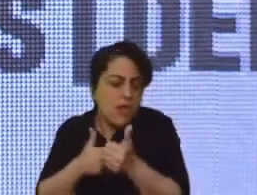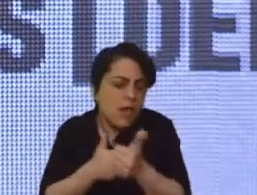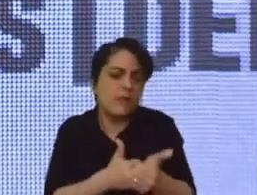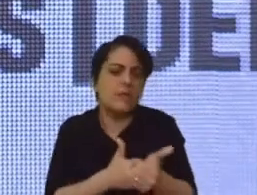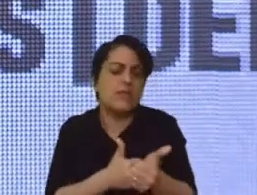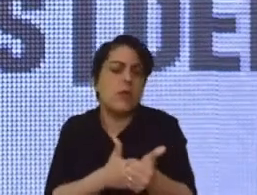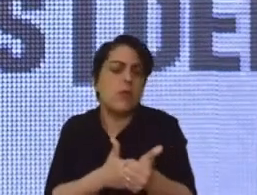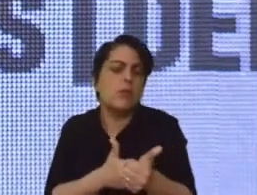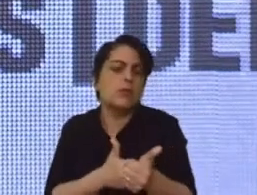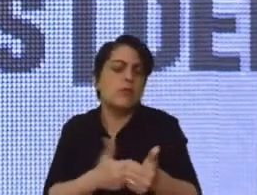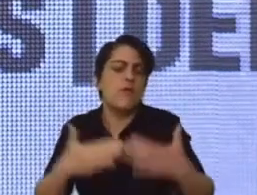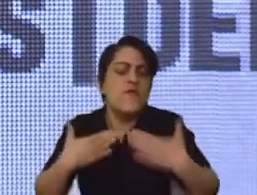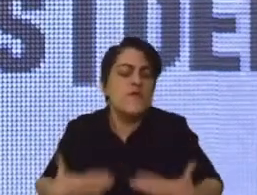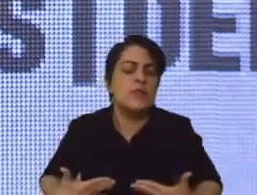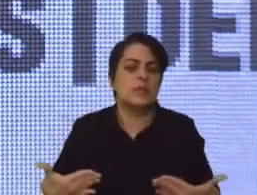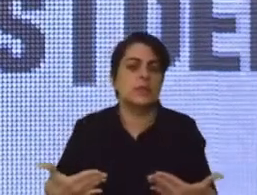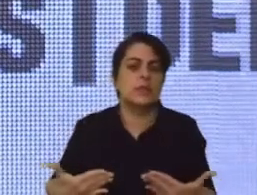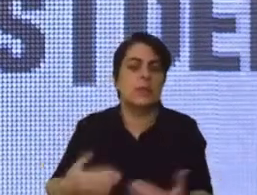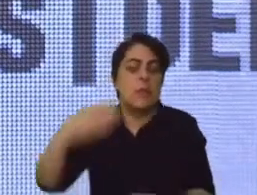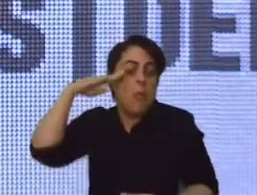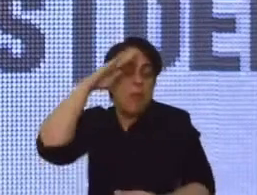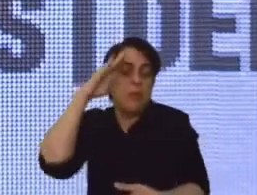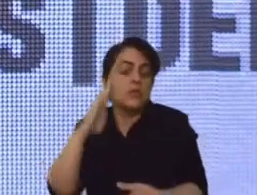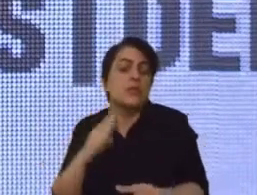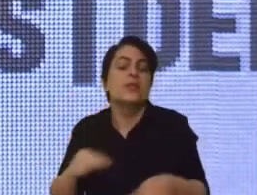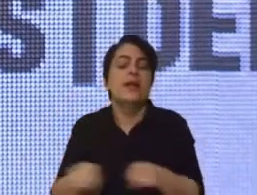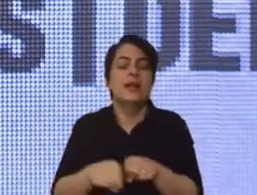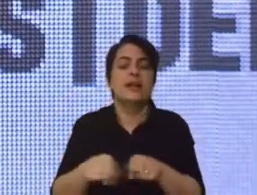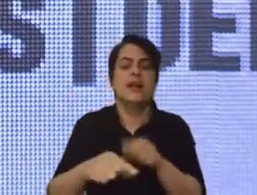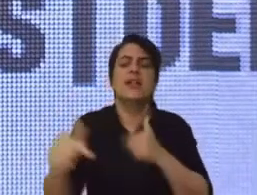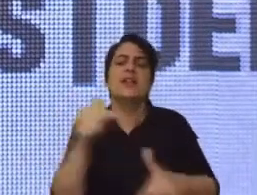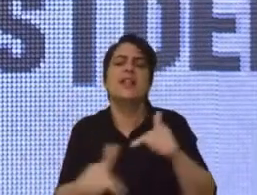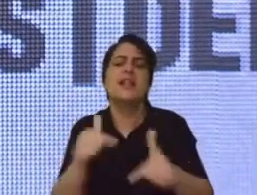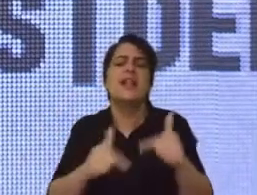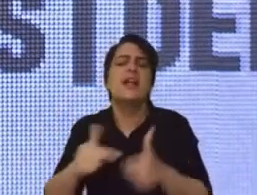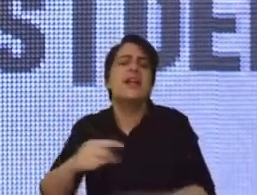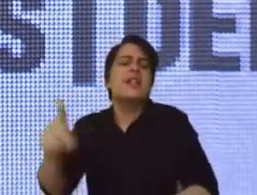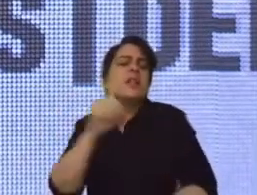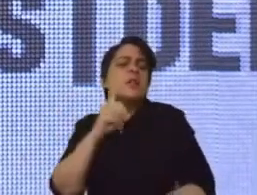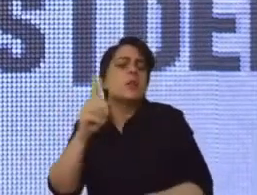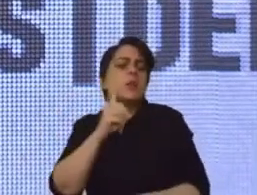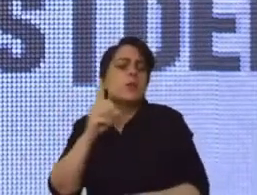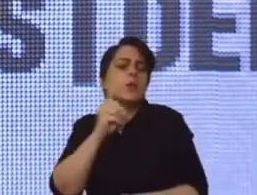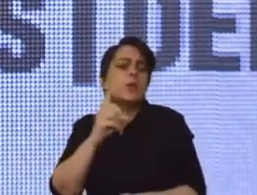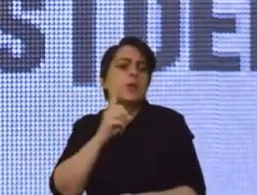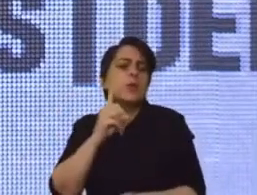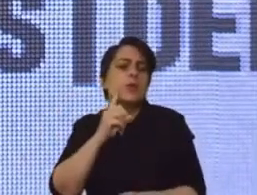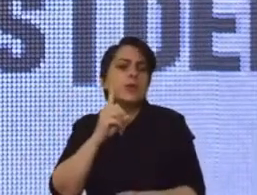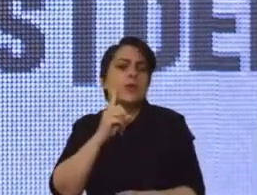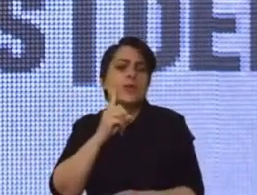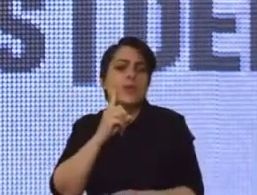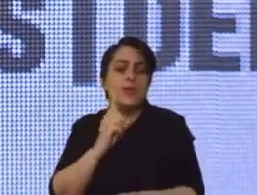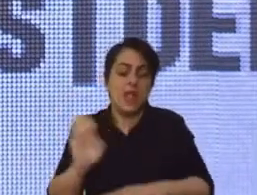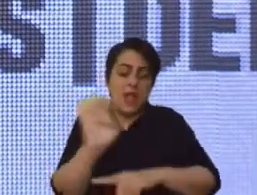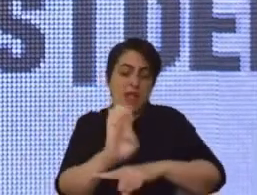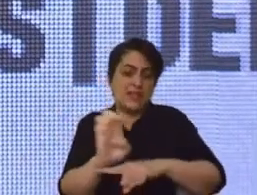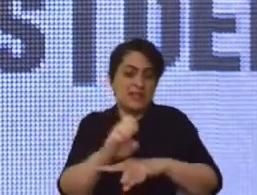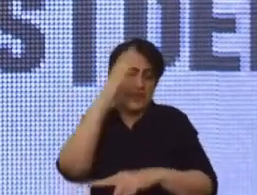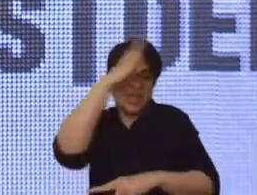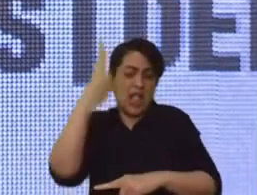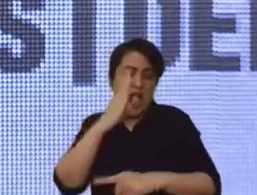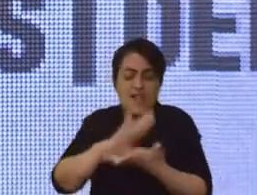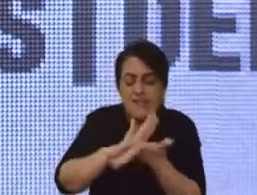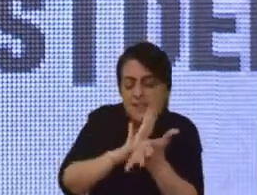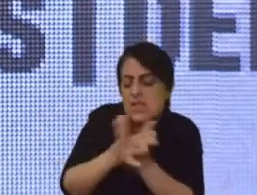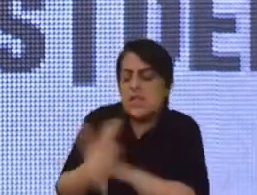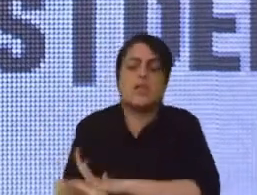e seu governo também trabalham cotidianamente para acabar com o Estado brasileiro, com os serviços públicos,